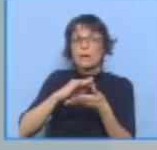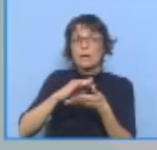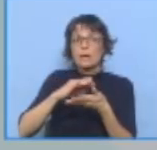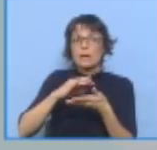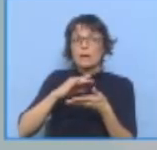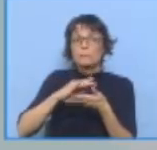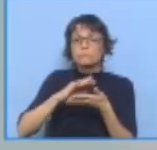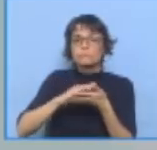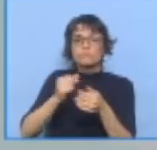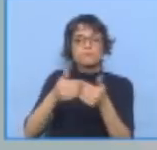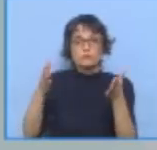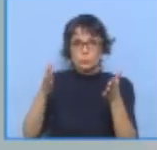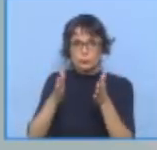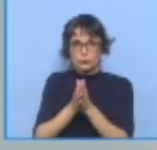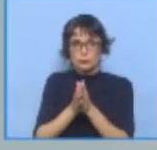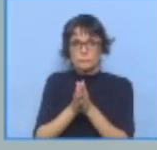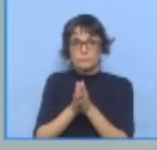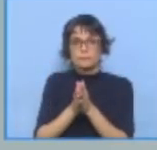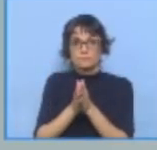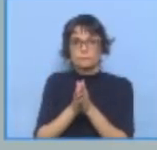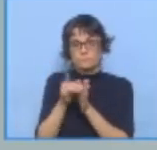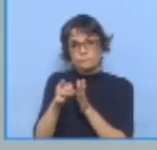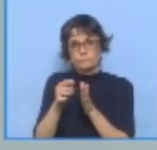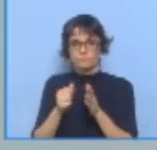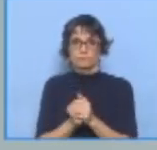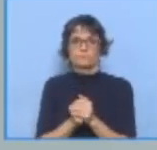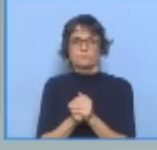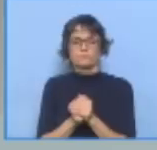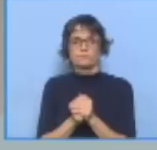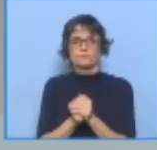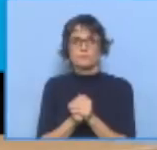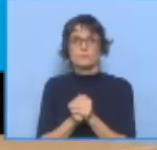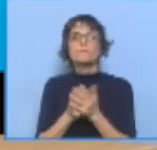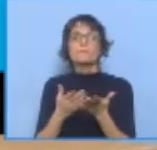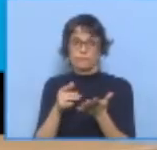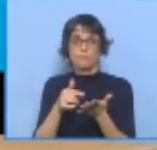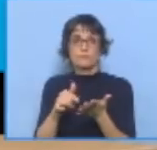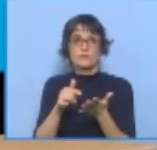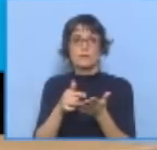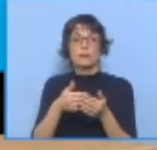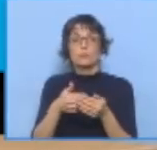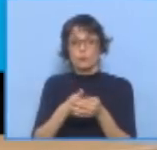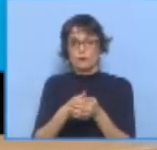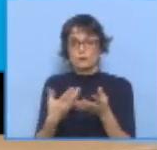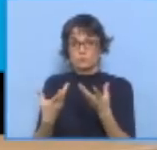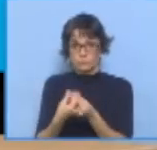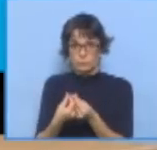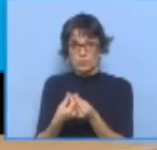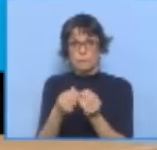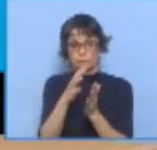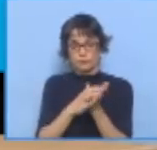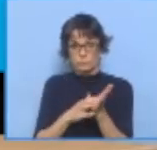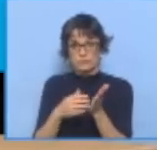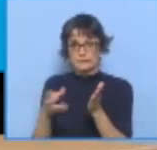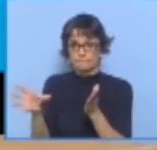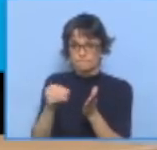que surgiam, porquê juntar os Evangelhos e os Salmos, é precisamente exatamente, porque são, e volto a repetir, porque são de facto as partes da Bíblia